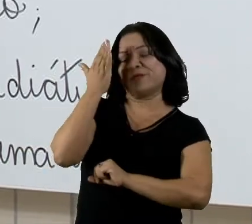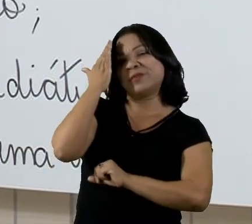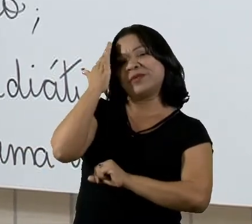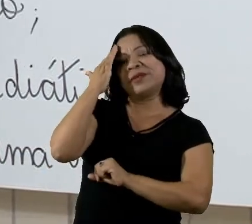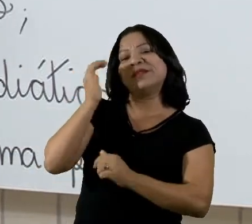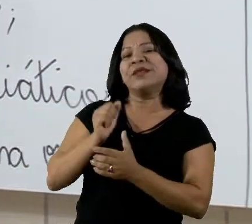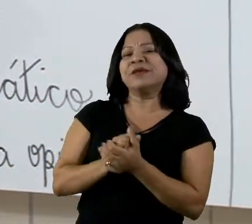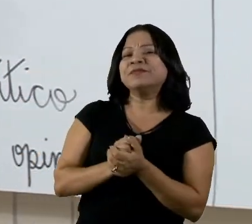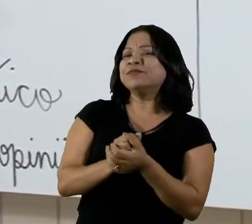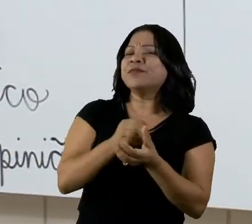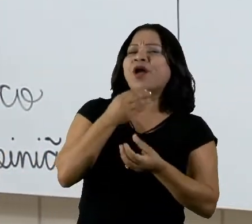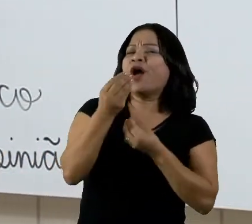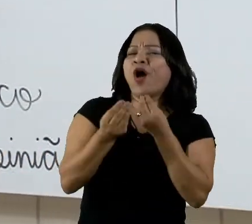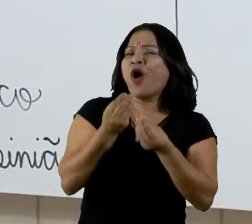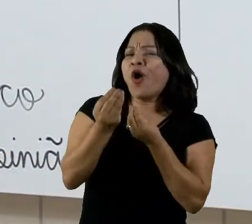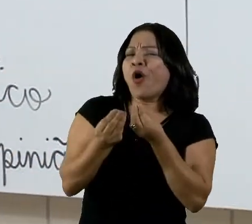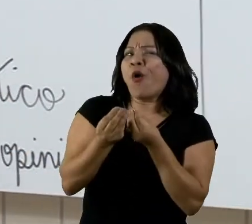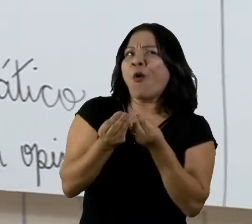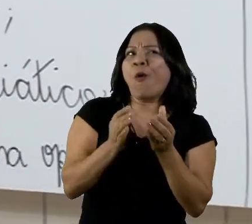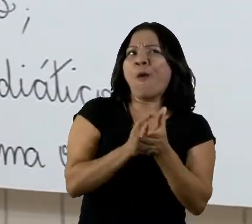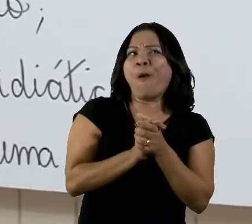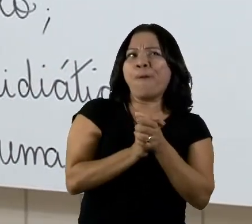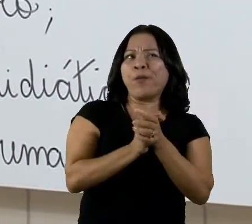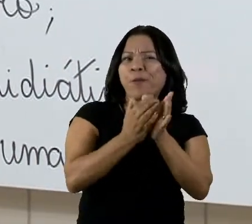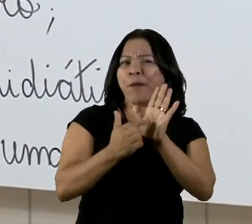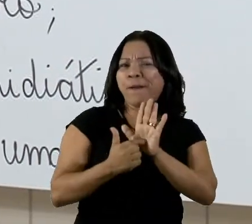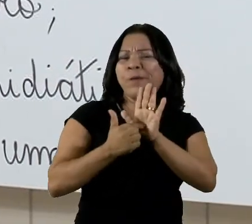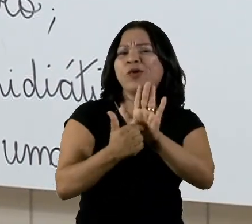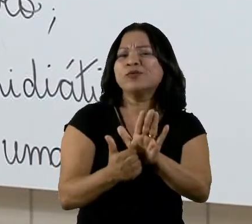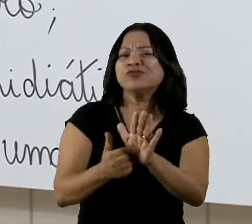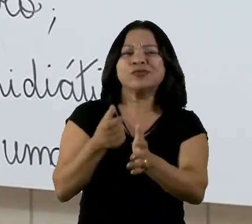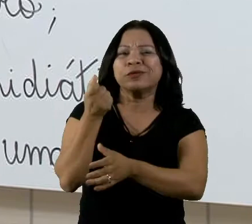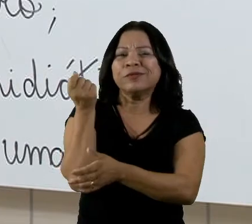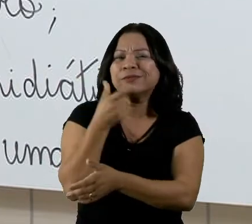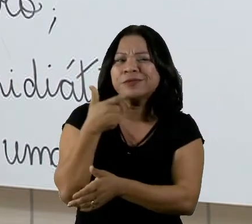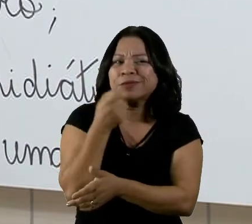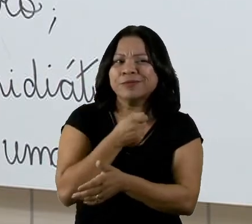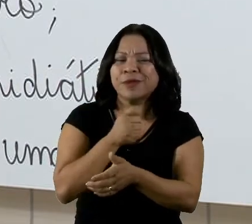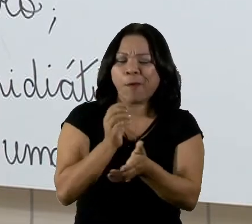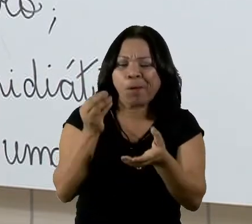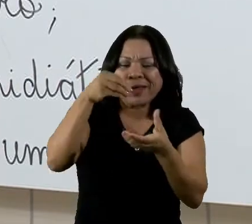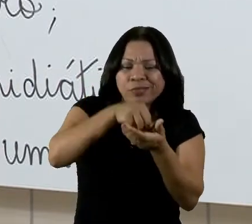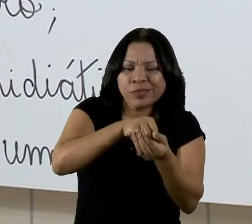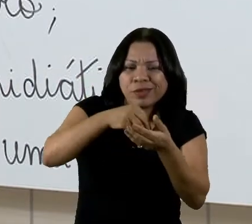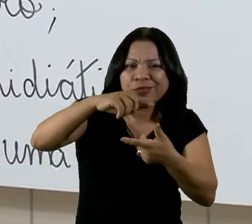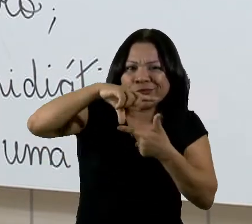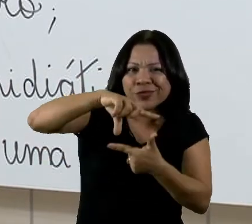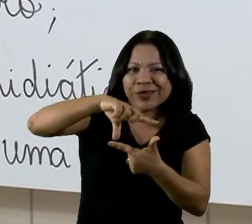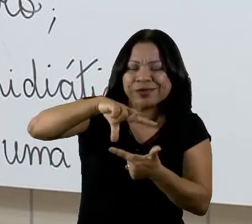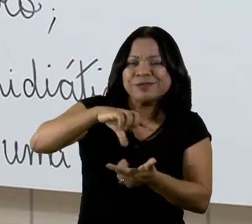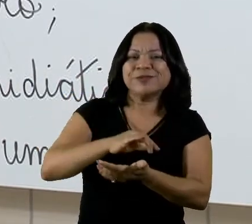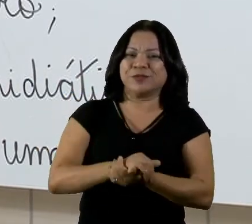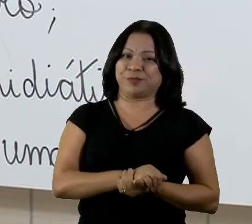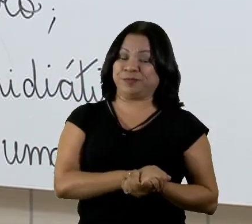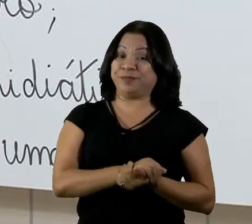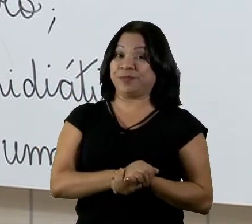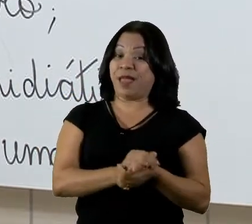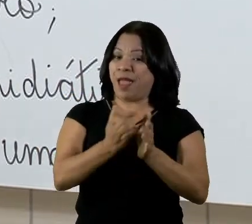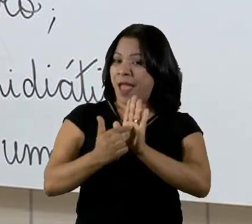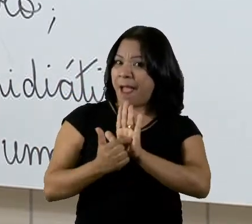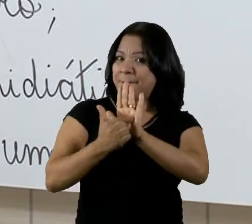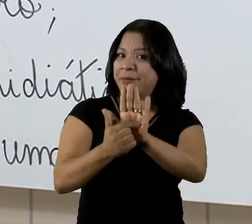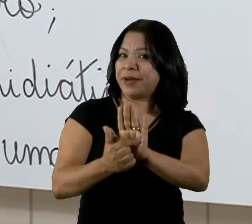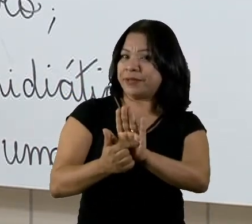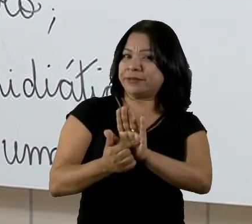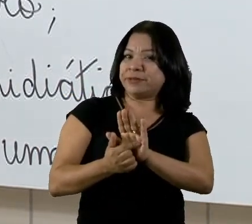que é usado na charge para trazer esse tom humorístico para o texto. Ela apresenta uma crítica